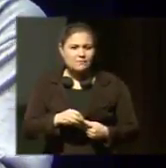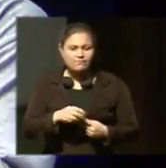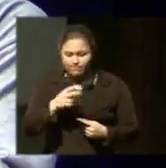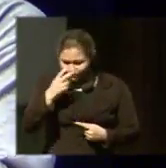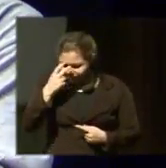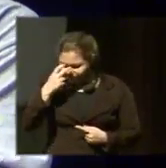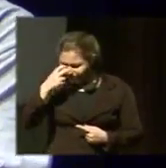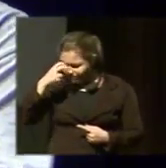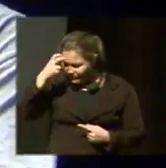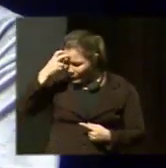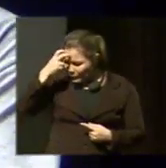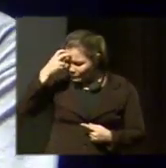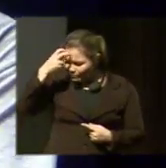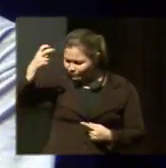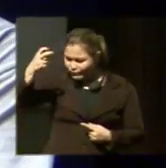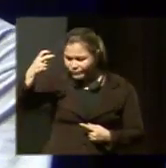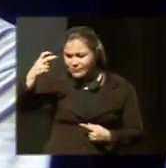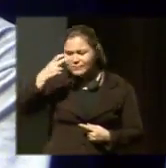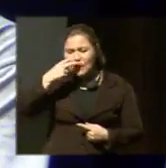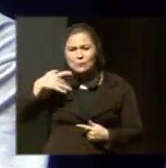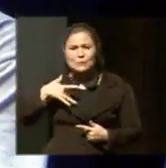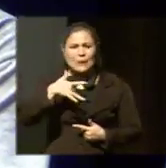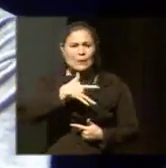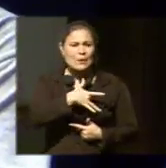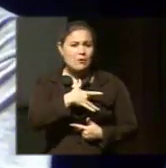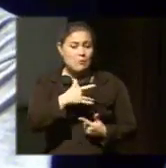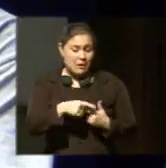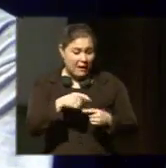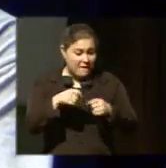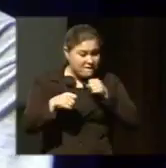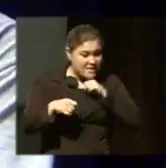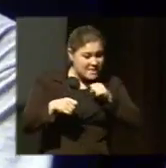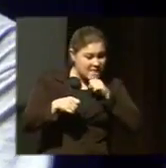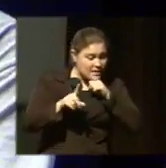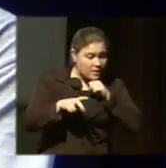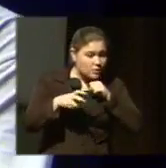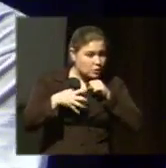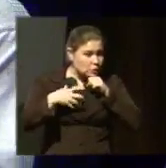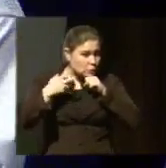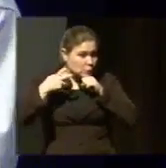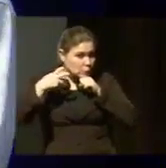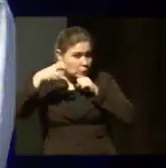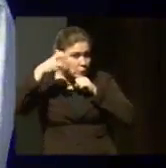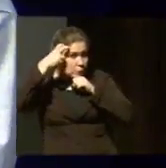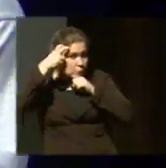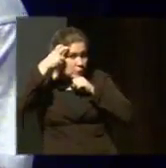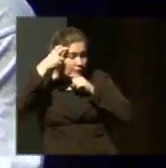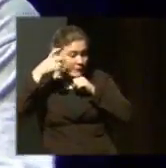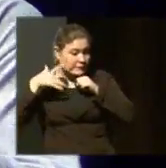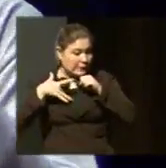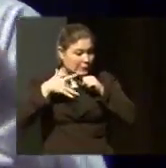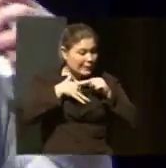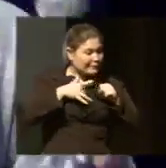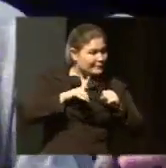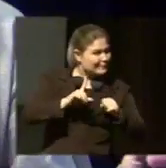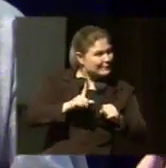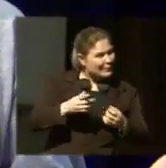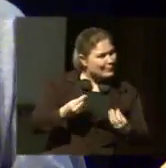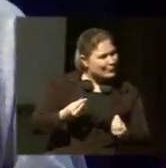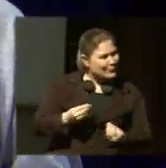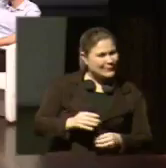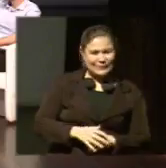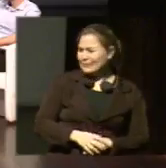e saudável, porque velhice é sinônimo de cultura. Saudável, nem tanto.